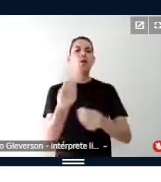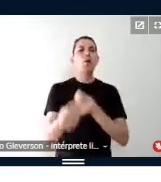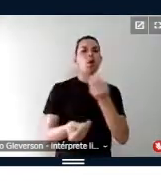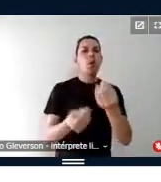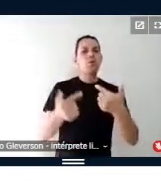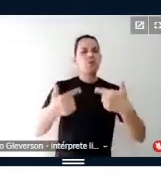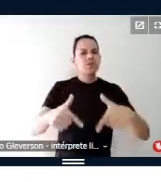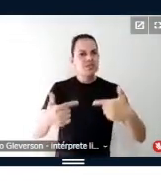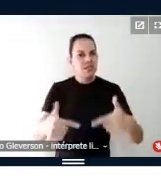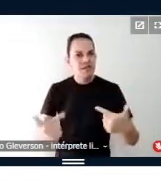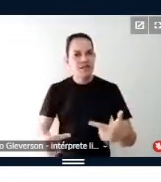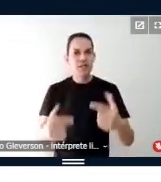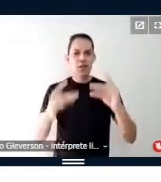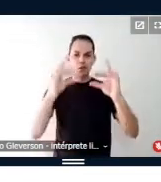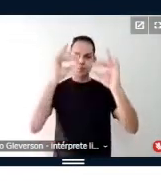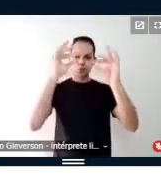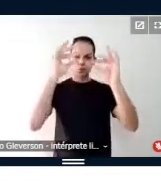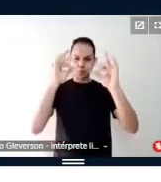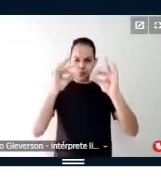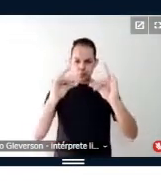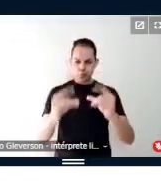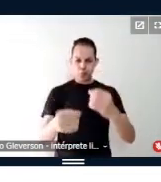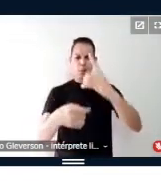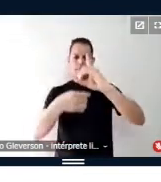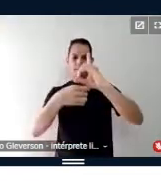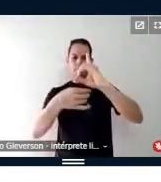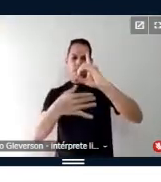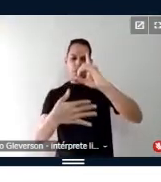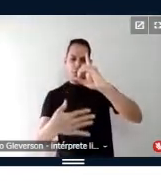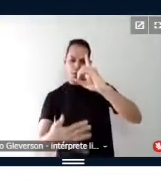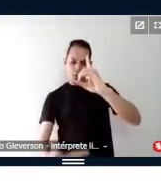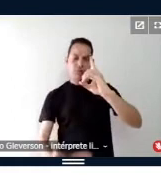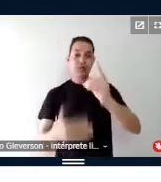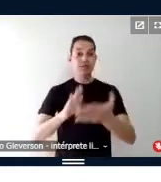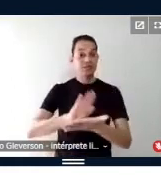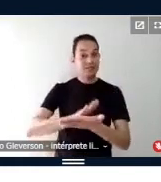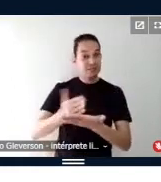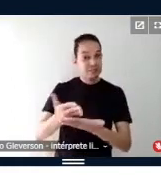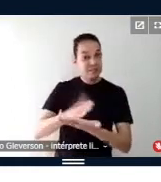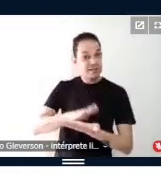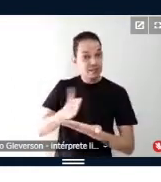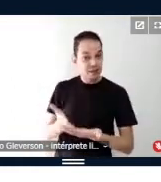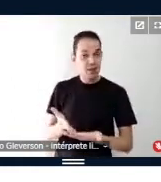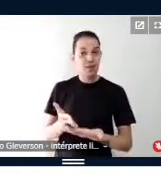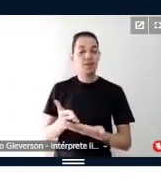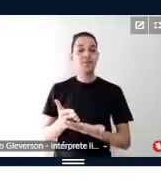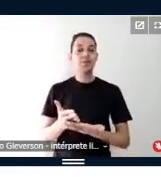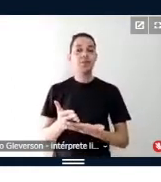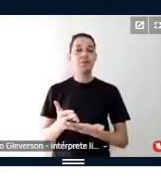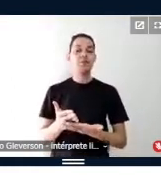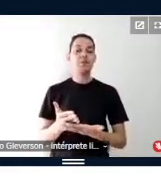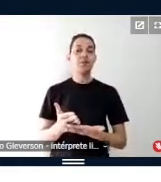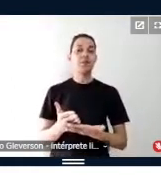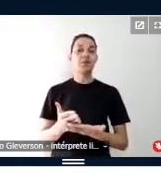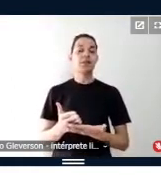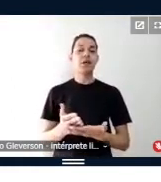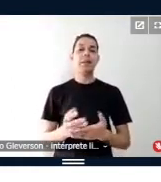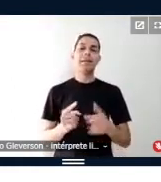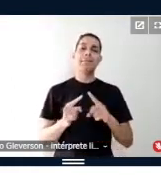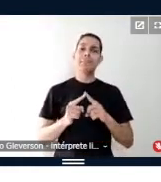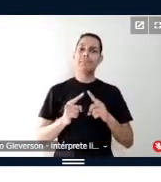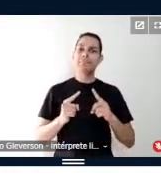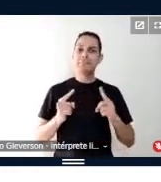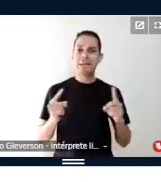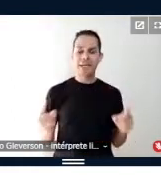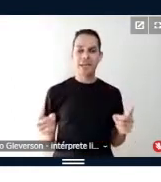tem toda uma descrição de atividades de interpretação, não se fala, não se